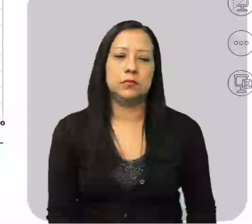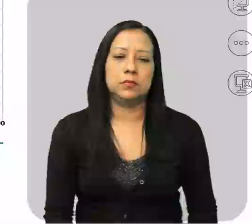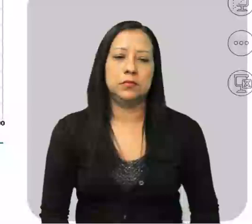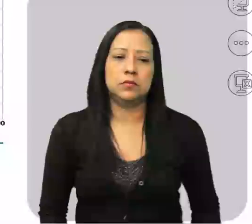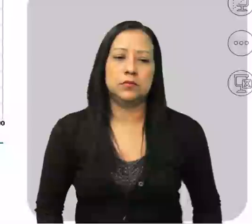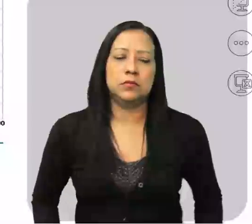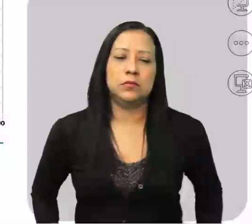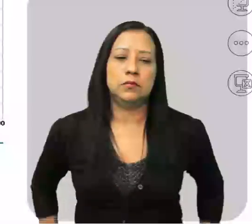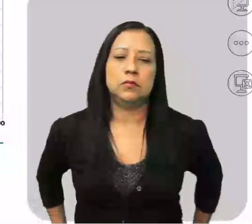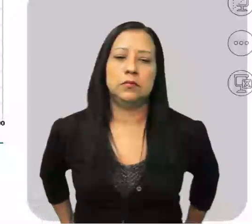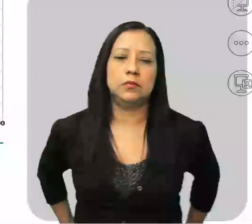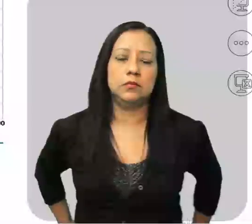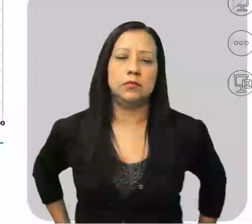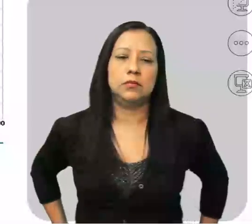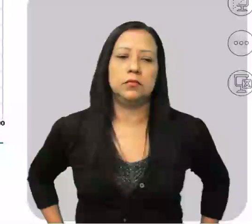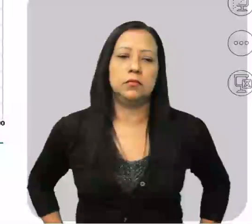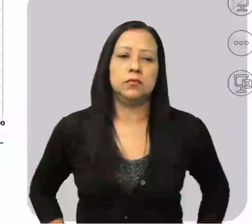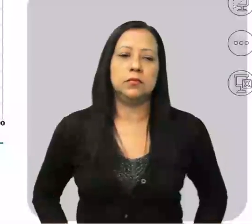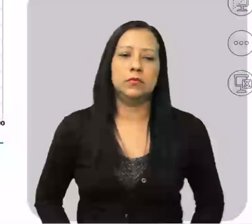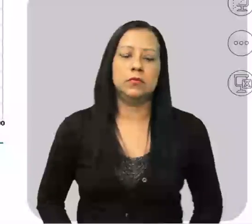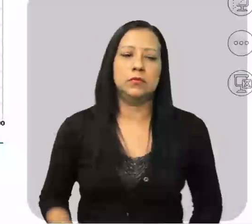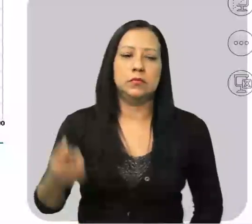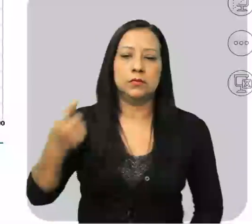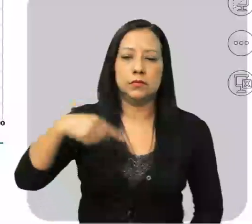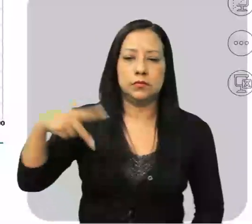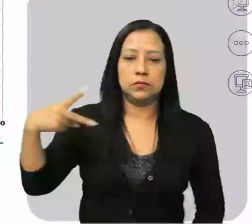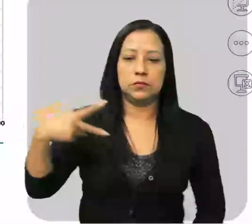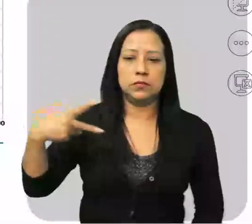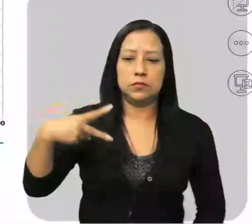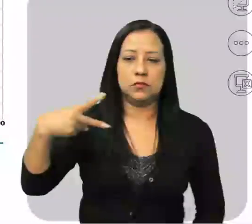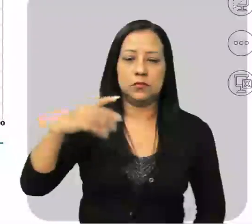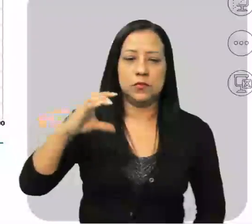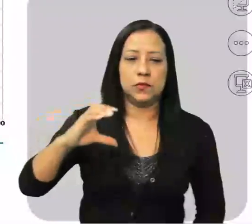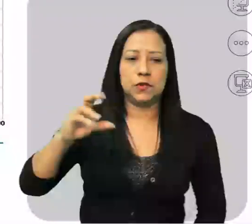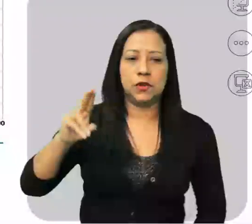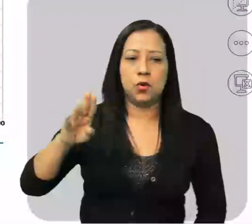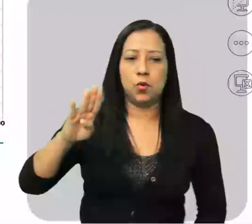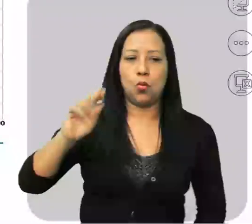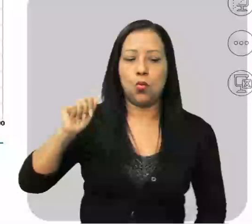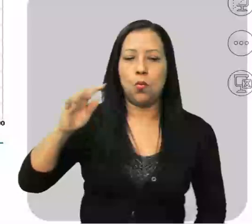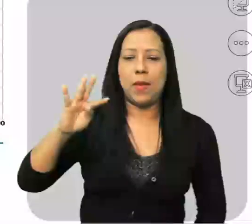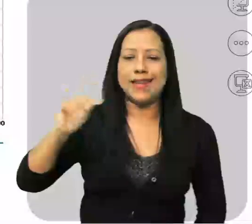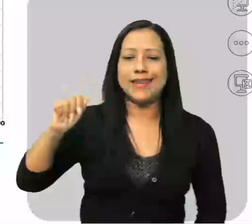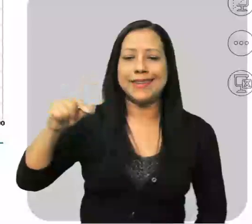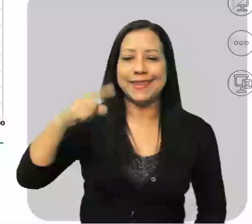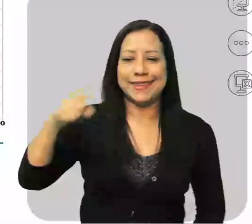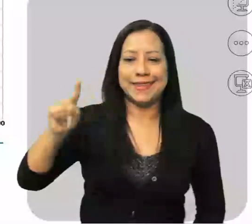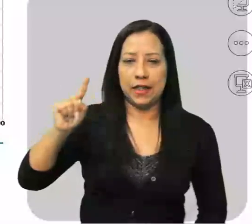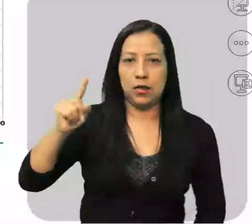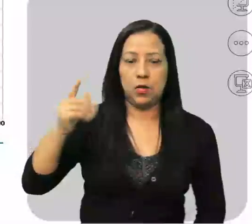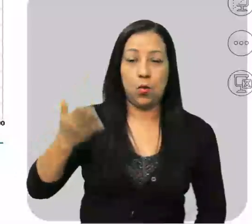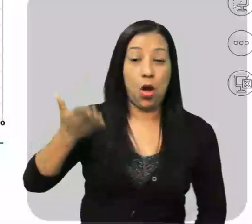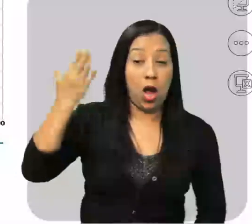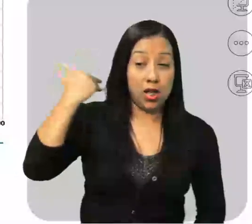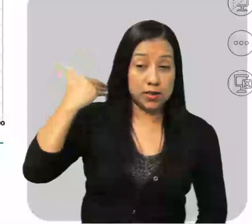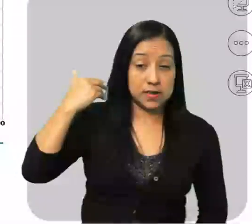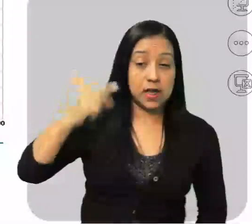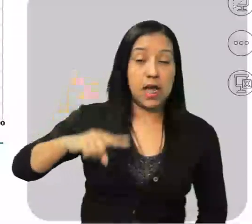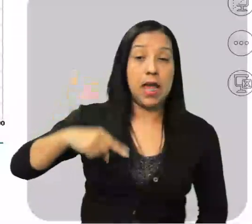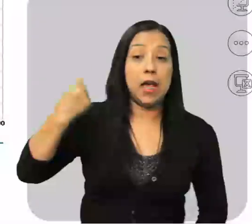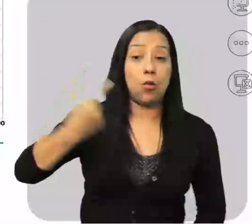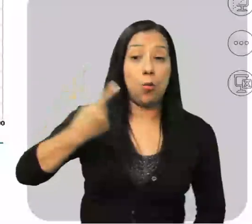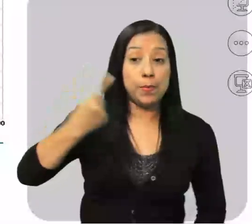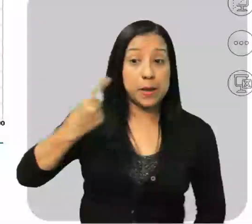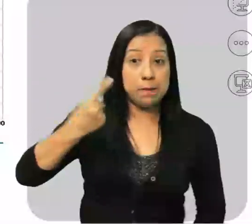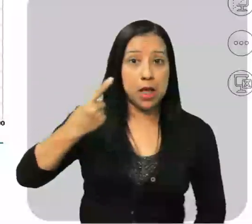2016. Então, Santa Gertrude está ganhando de Cubatão. Cubatão já foi um dia um campeão de ar poluído